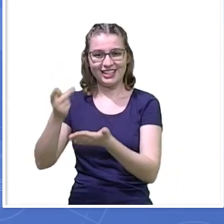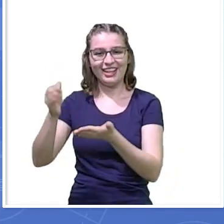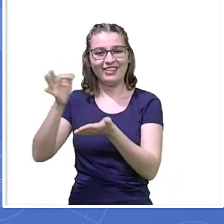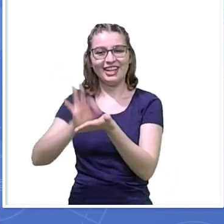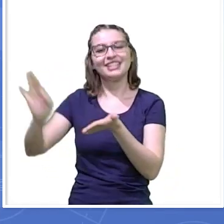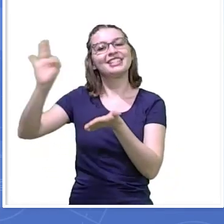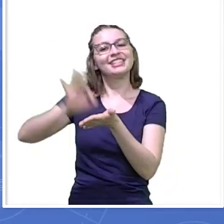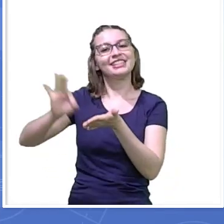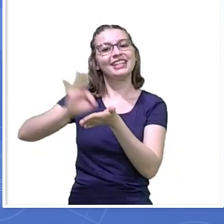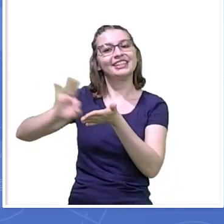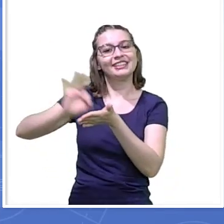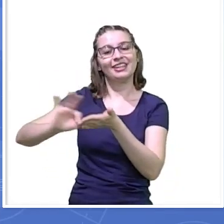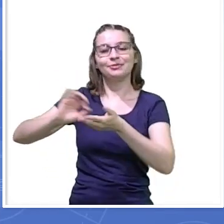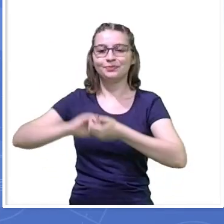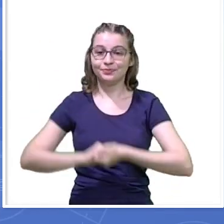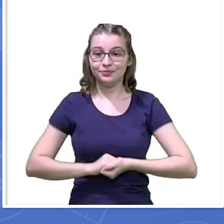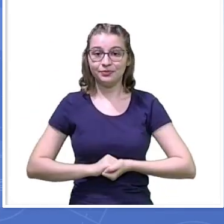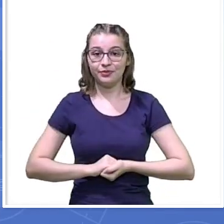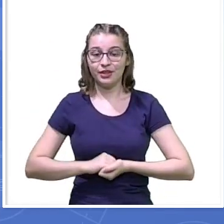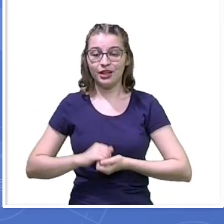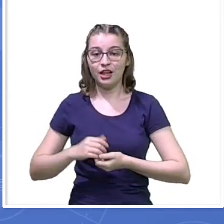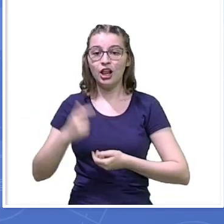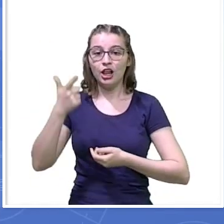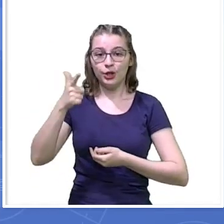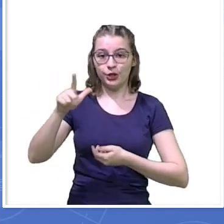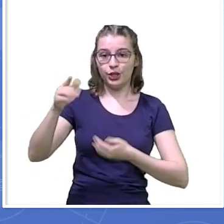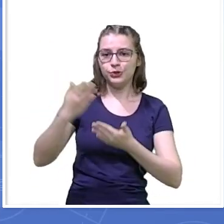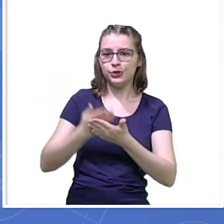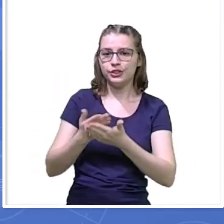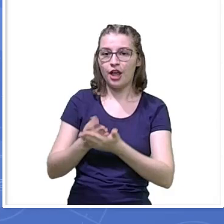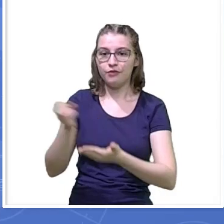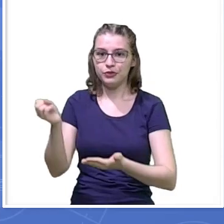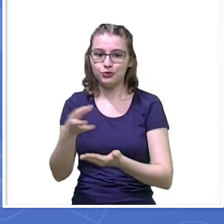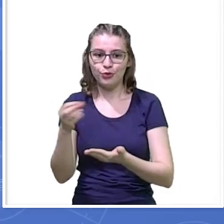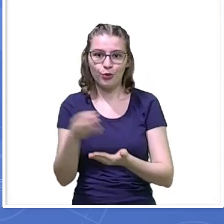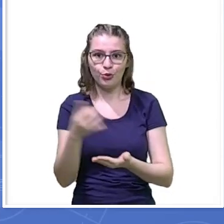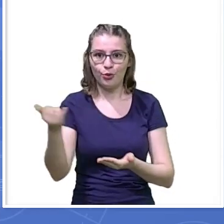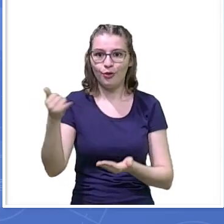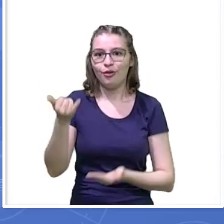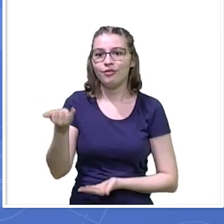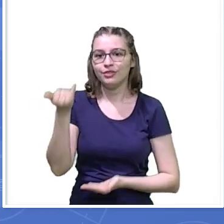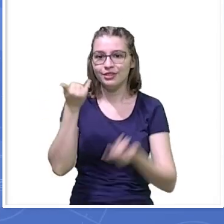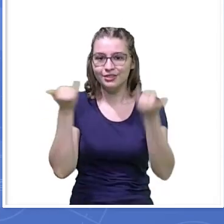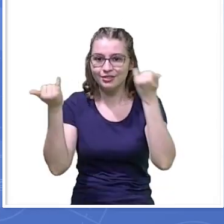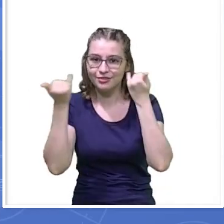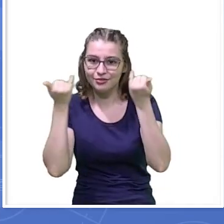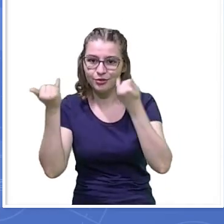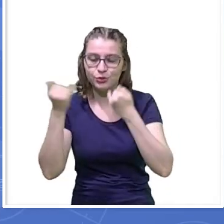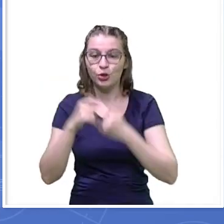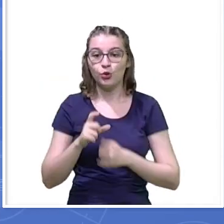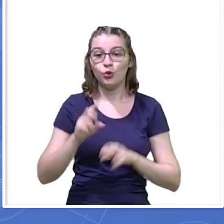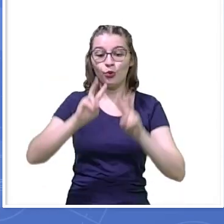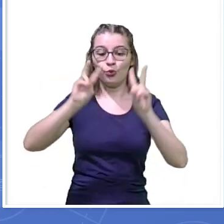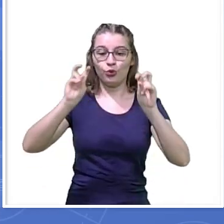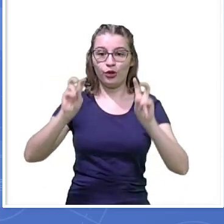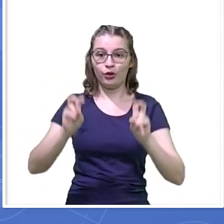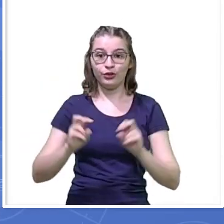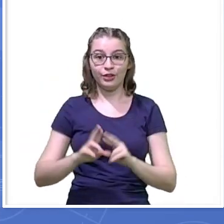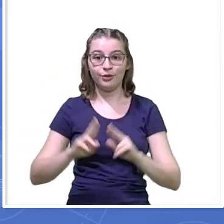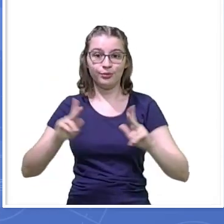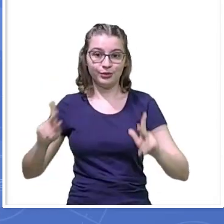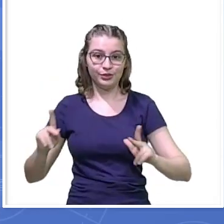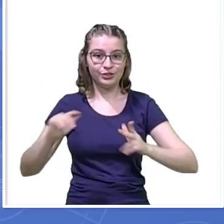Na próxima aula vocês vão ter novas informações, né? Novos contatos aí com outros conteúdos de outros colegas,